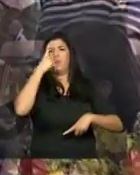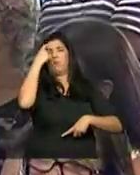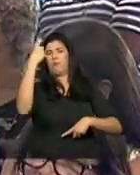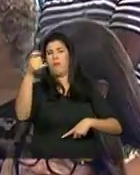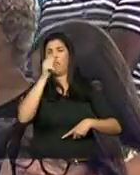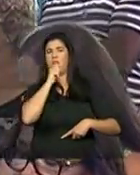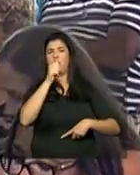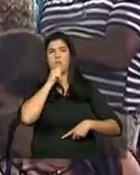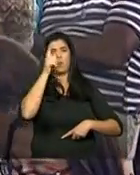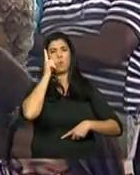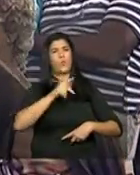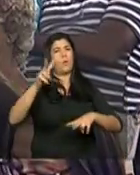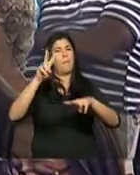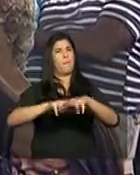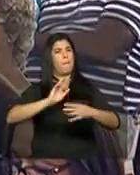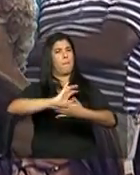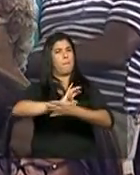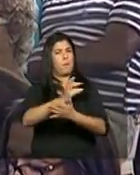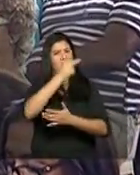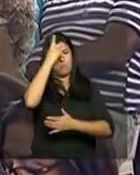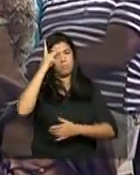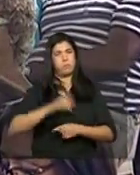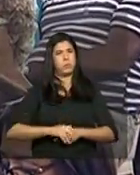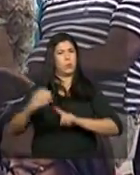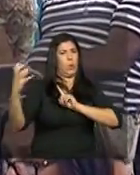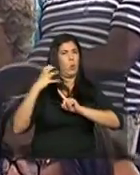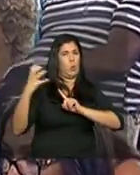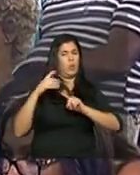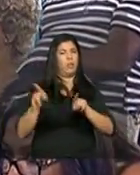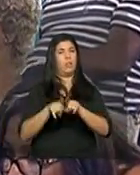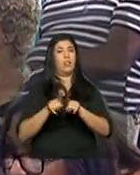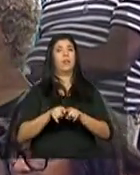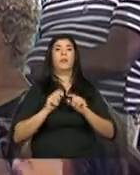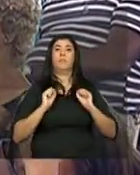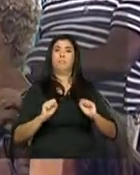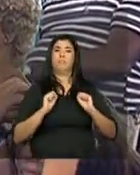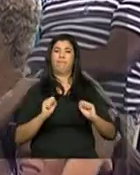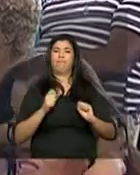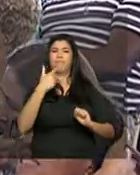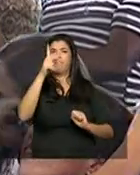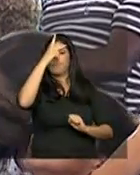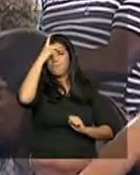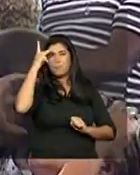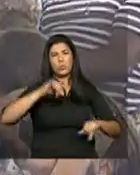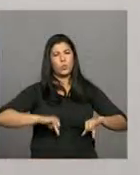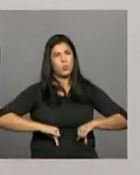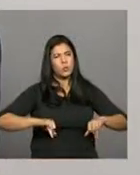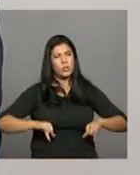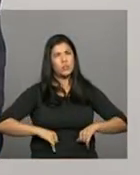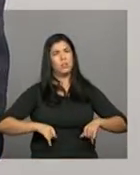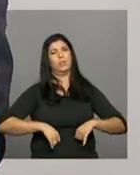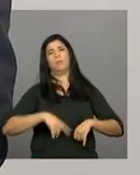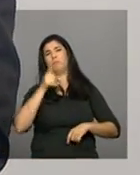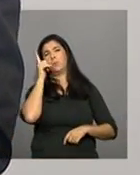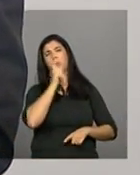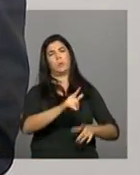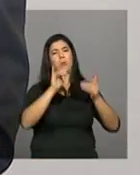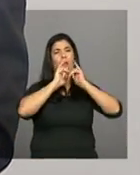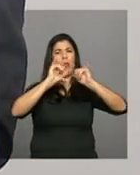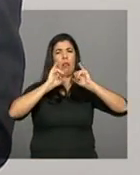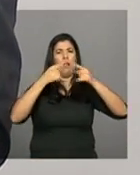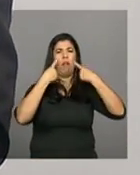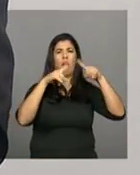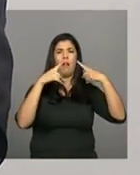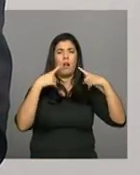reprime o agressor e serve para intimidar ainda mais as vítimas de denunciar maus tratos. Neste espaço